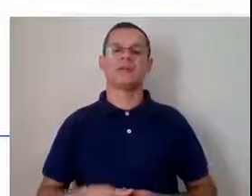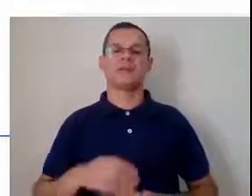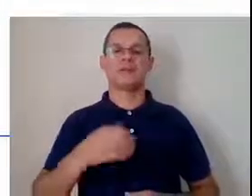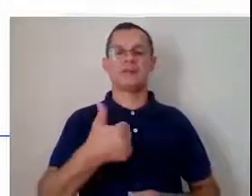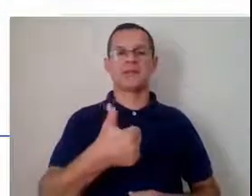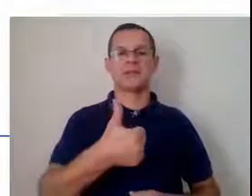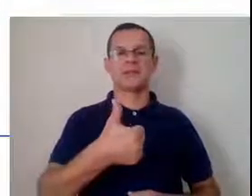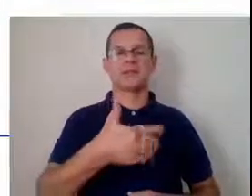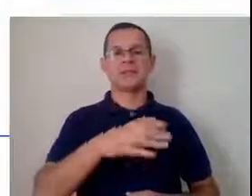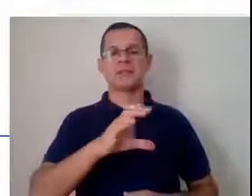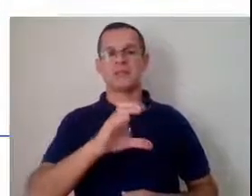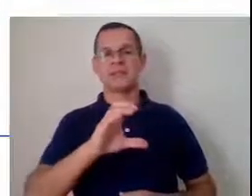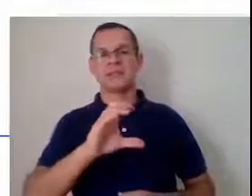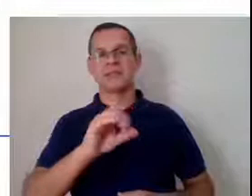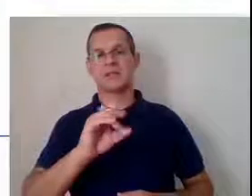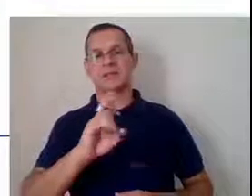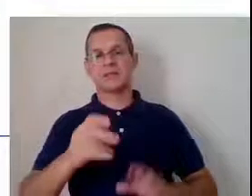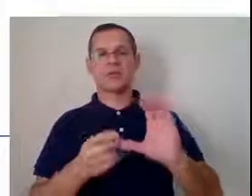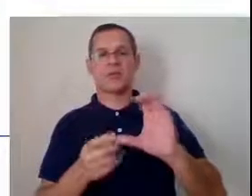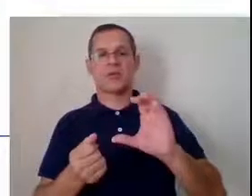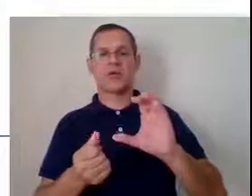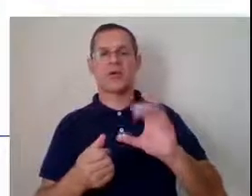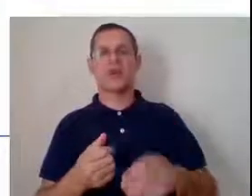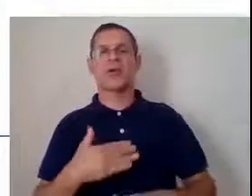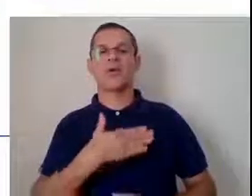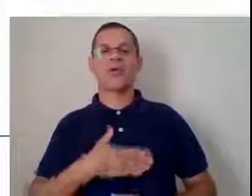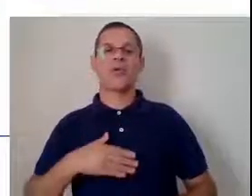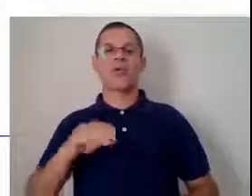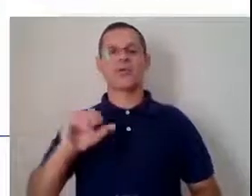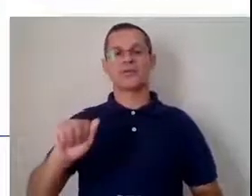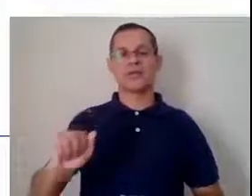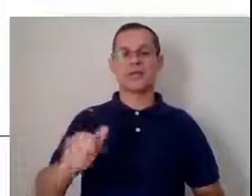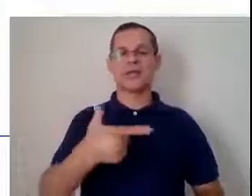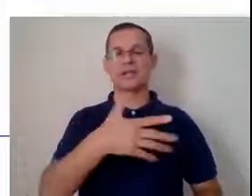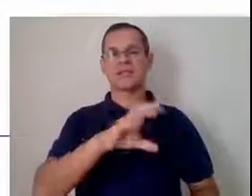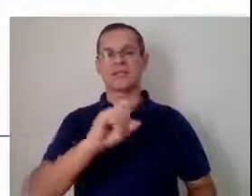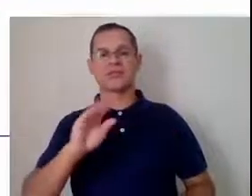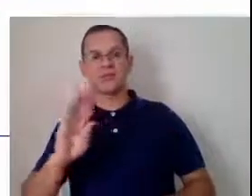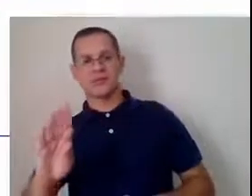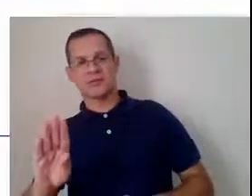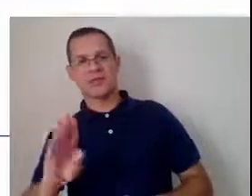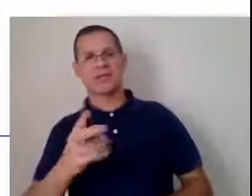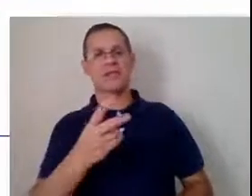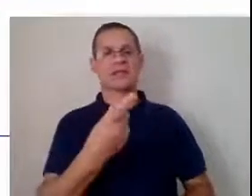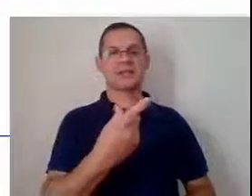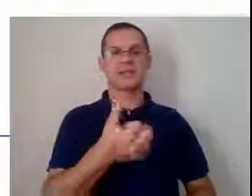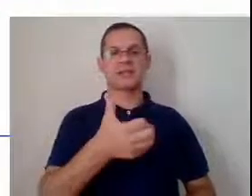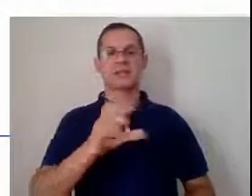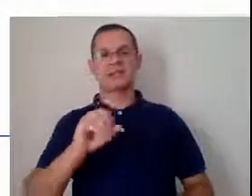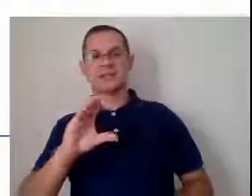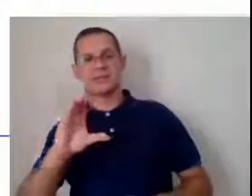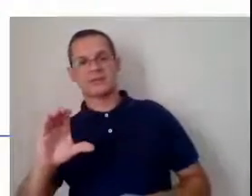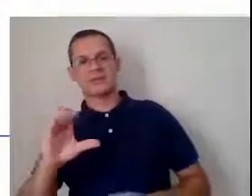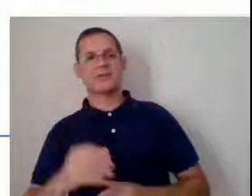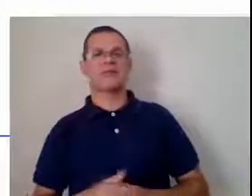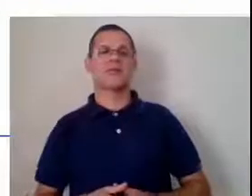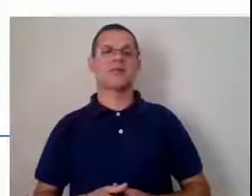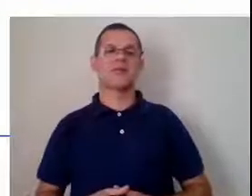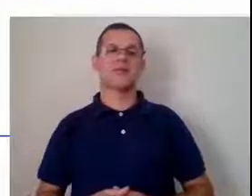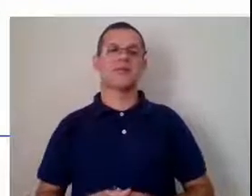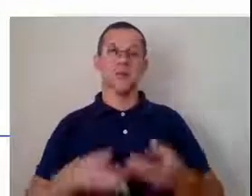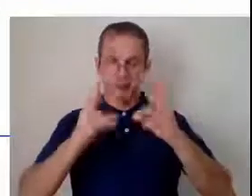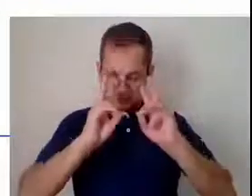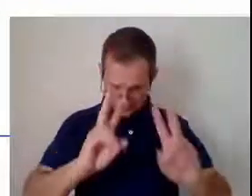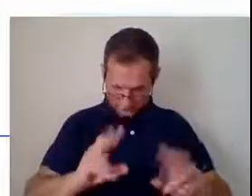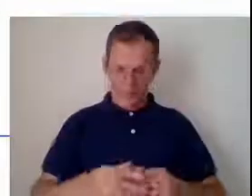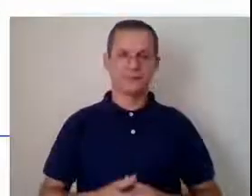105 consumidores falaram que preferem a marca A, 200 que é a marca B e 160 a marca C.